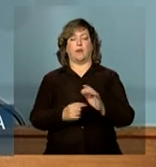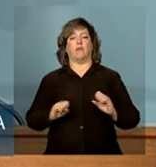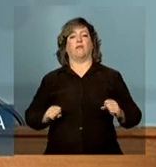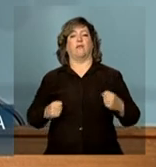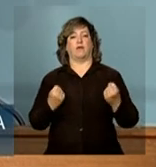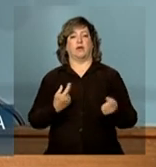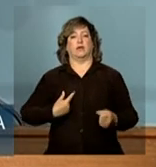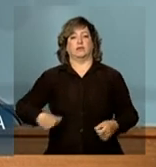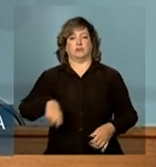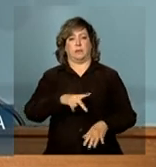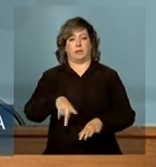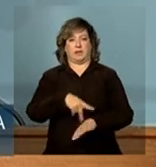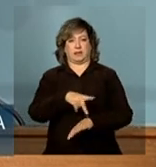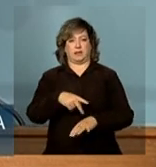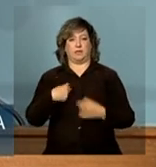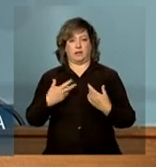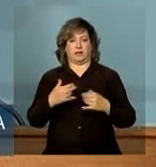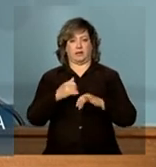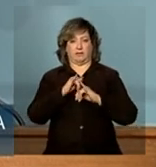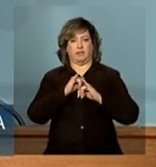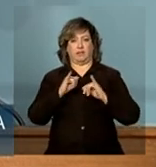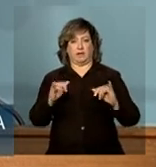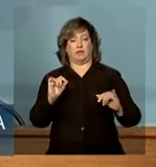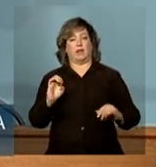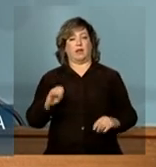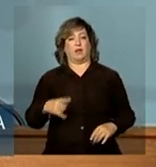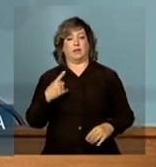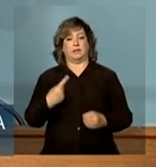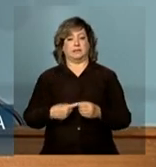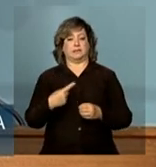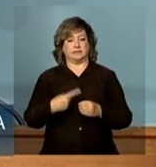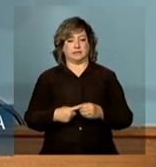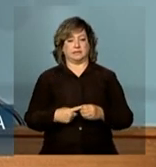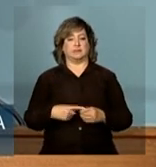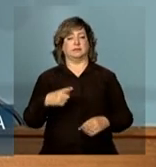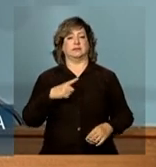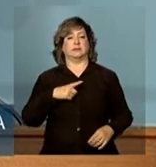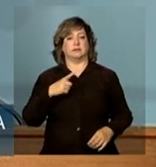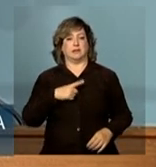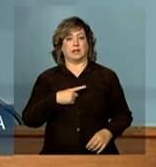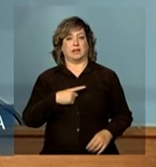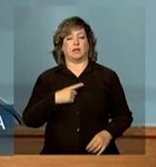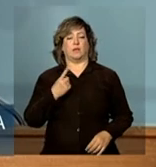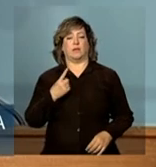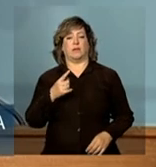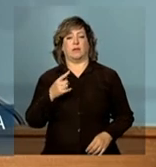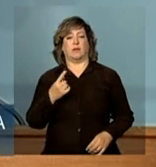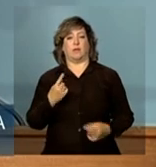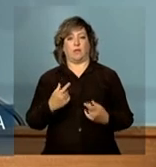nosso país. Quero dizer, é uma cidade que tem também uma característica.